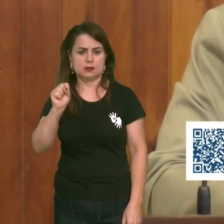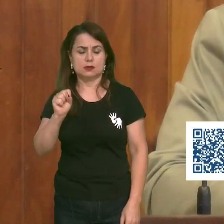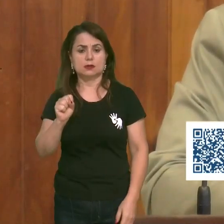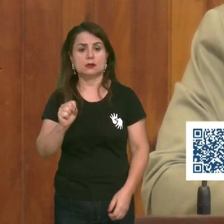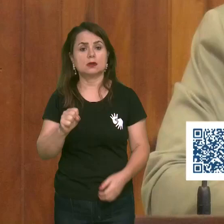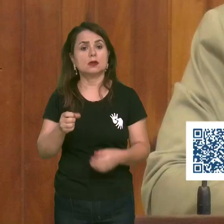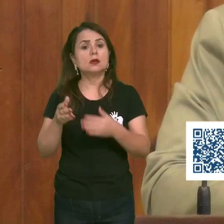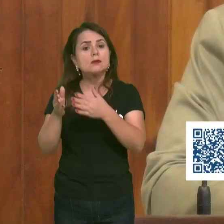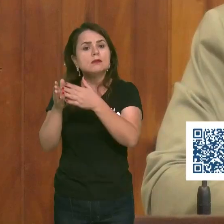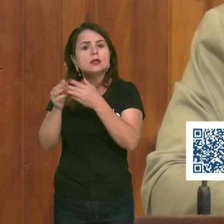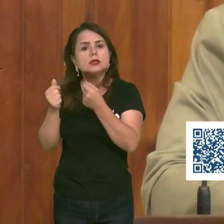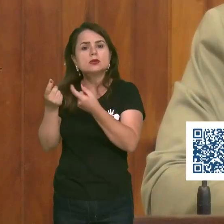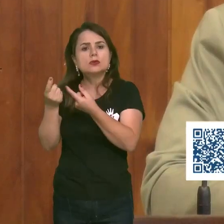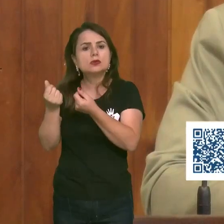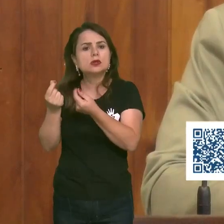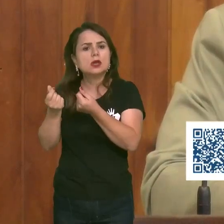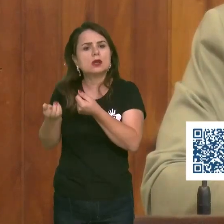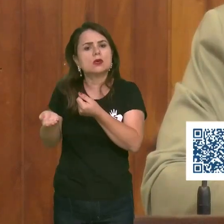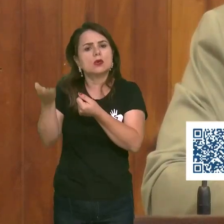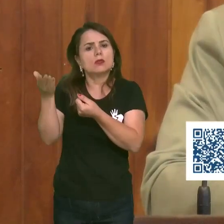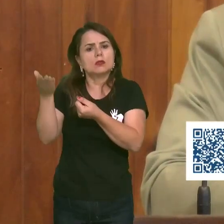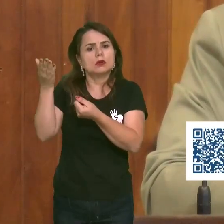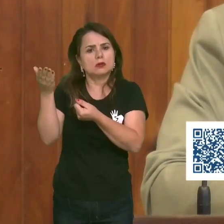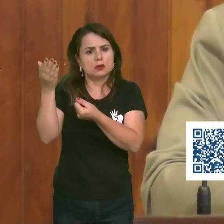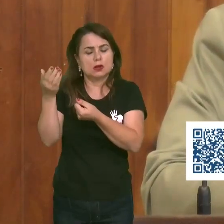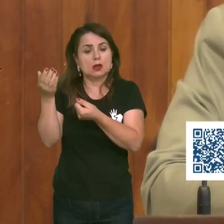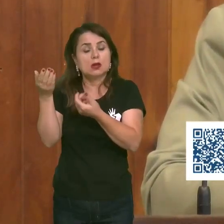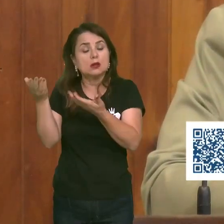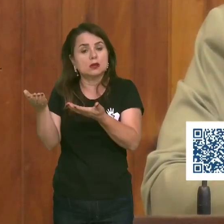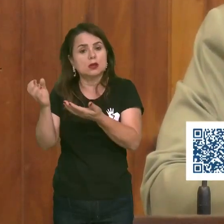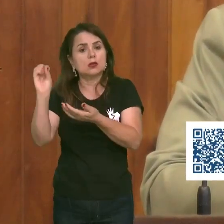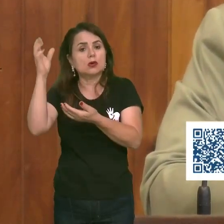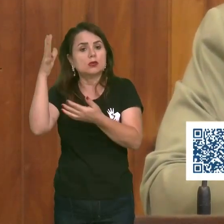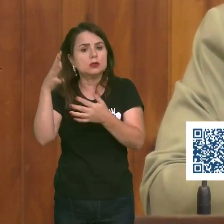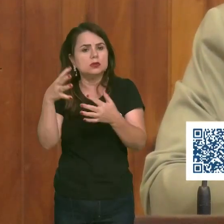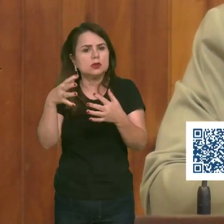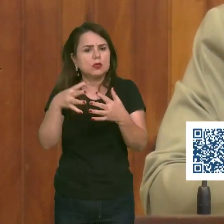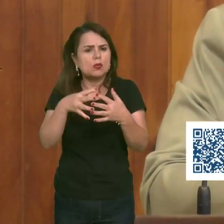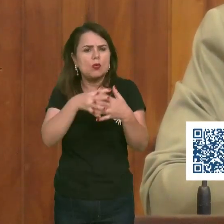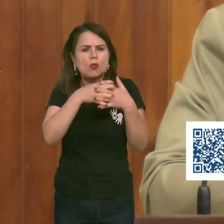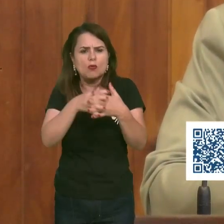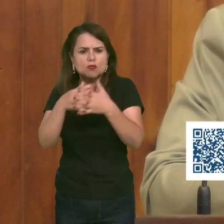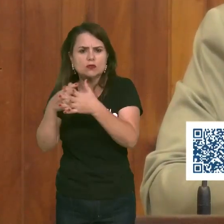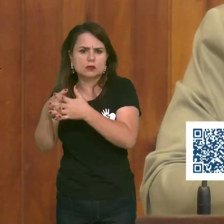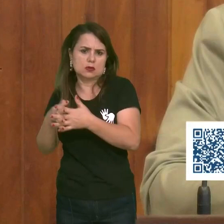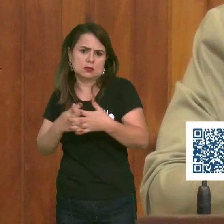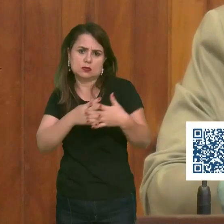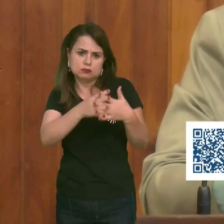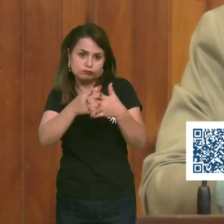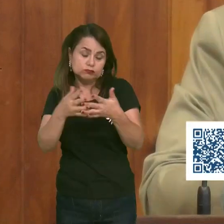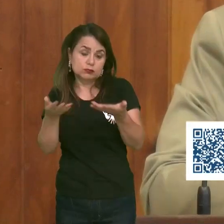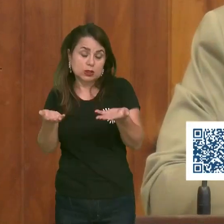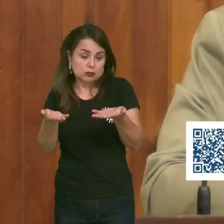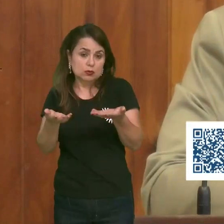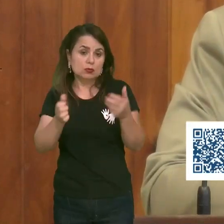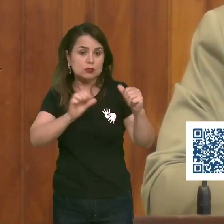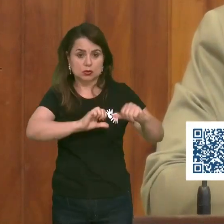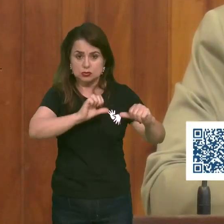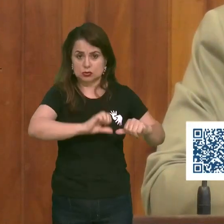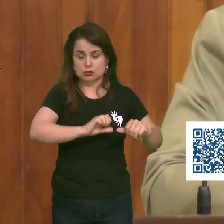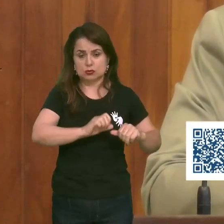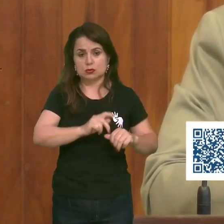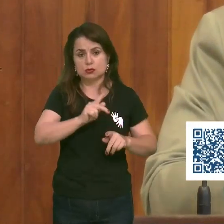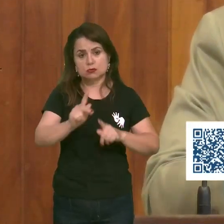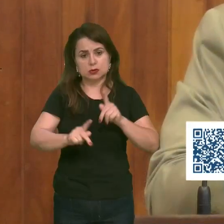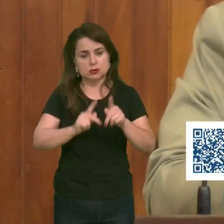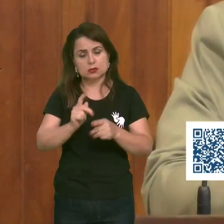Então tá uma confusão danada e prejudicando como dissolverador Danilo em demasia claro que os